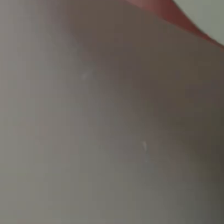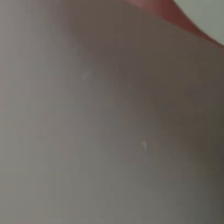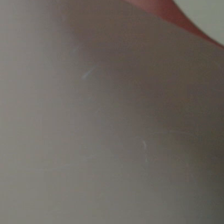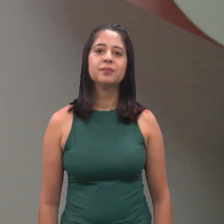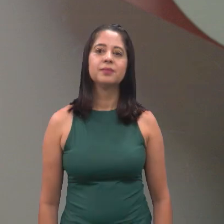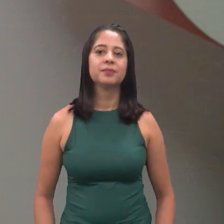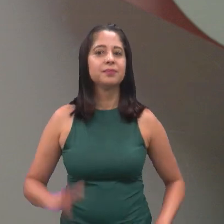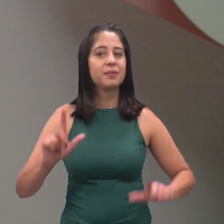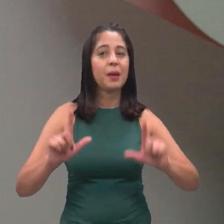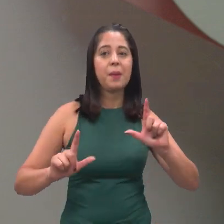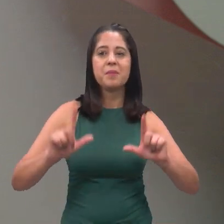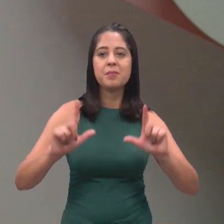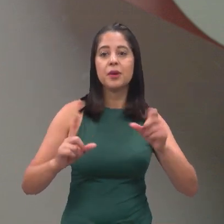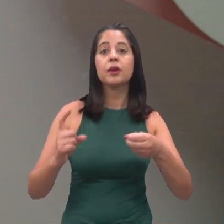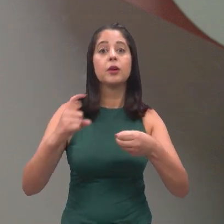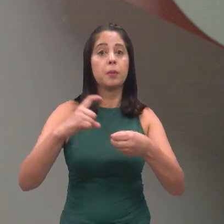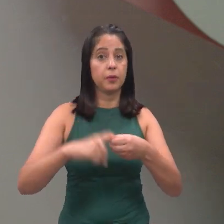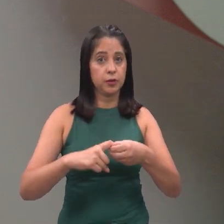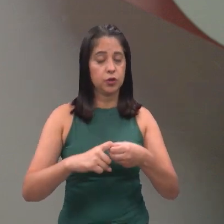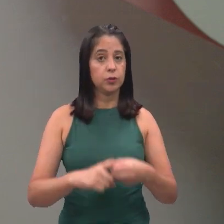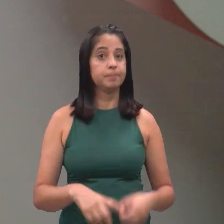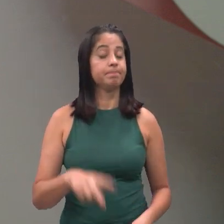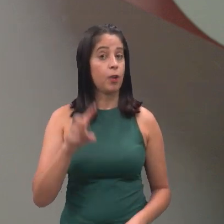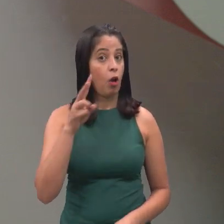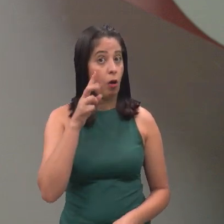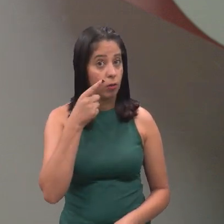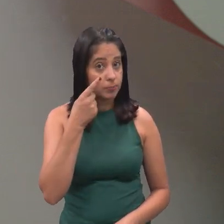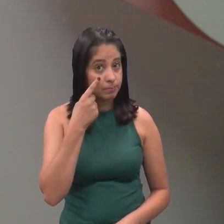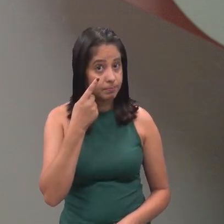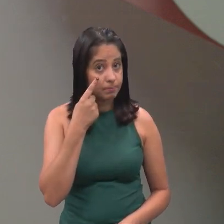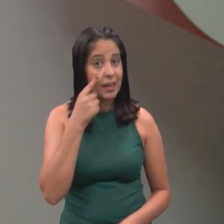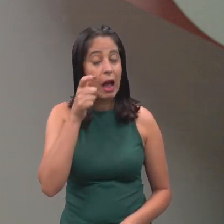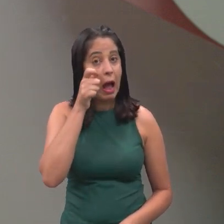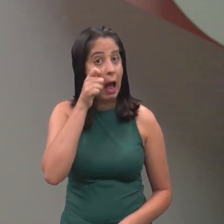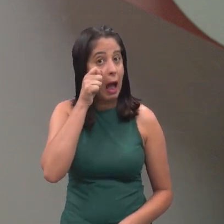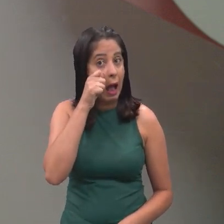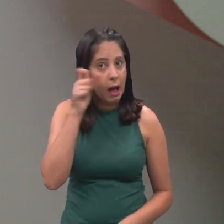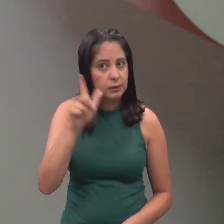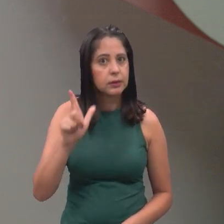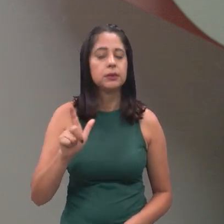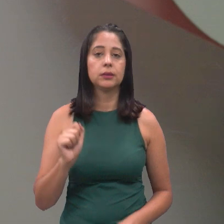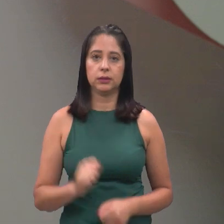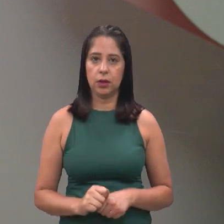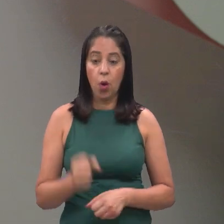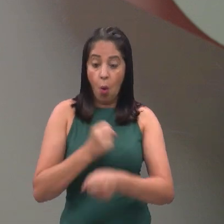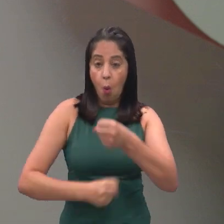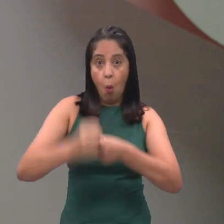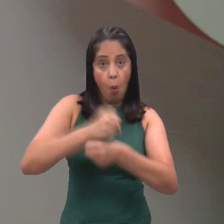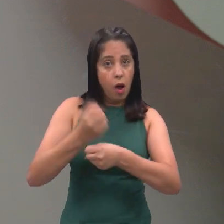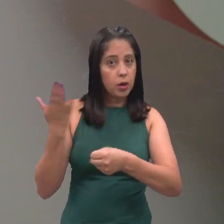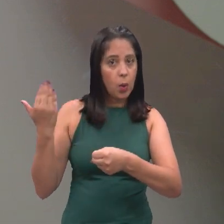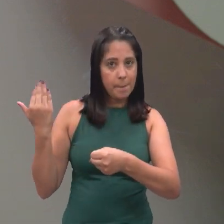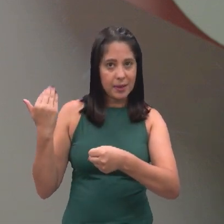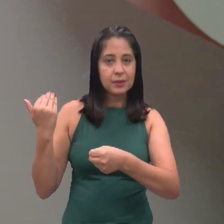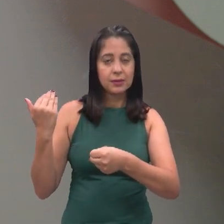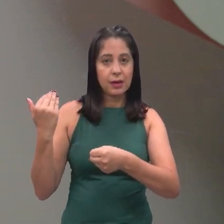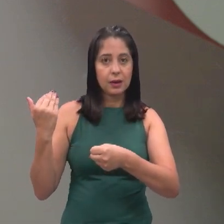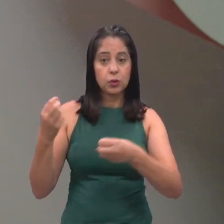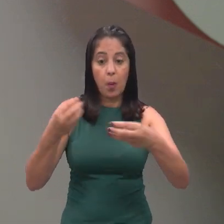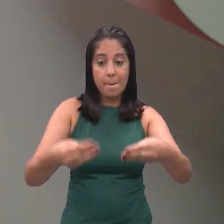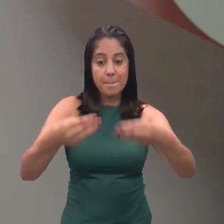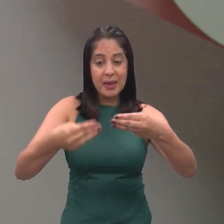Estamos de volta. Olha só esses dados. Segundo o Ministério da Saúde, no ano passado foram registrados